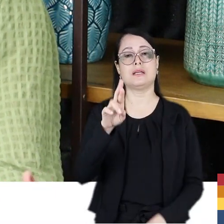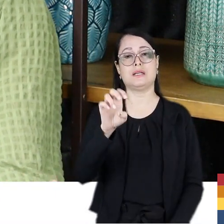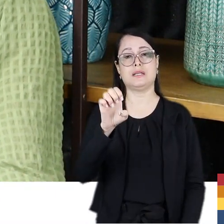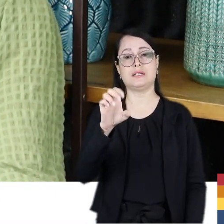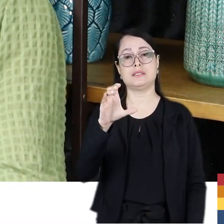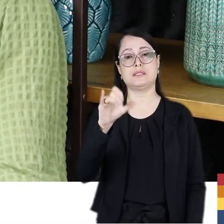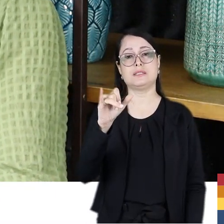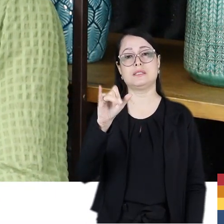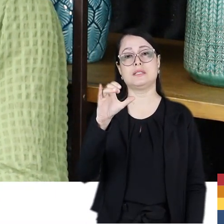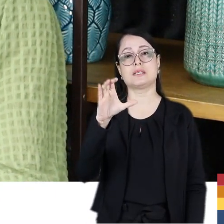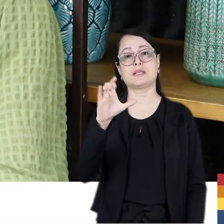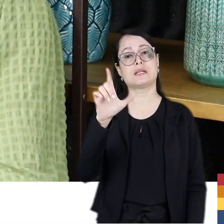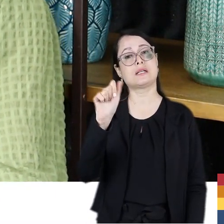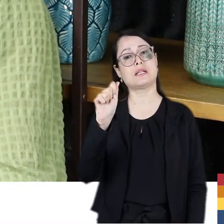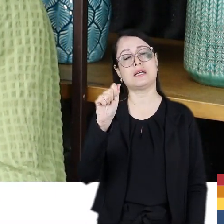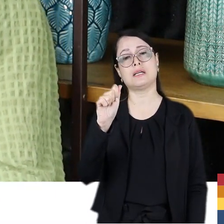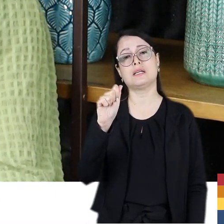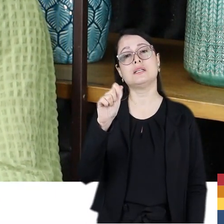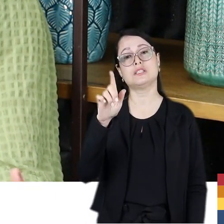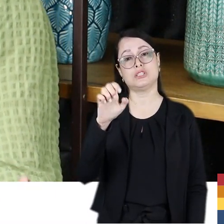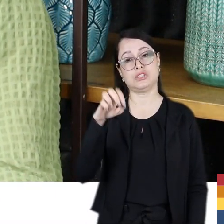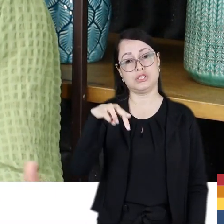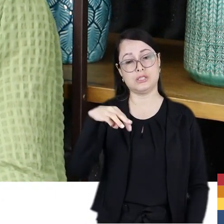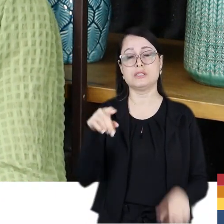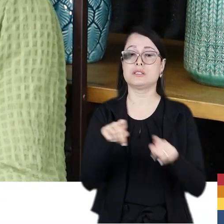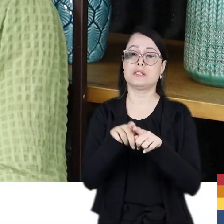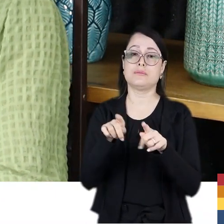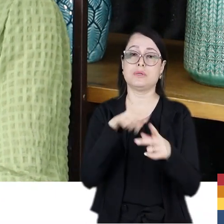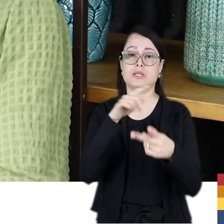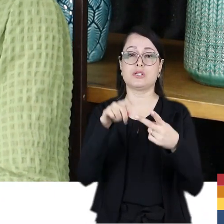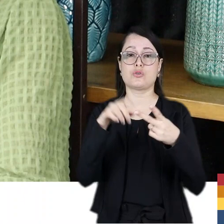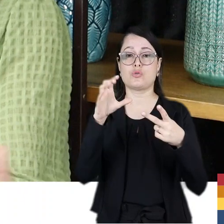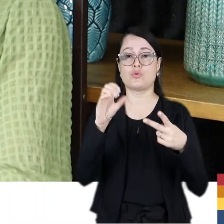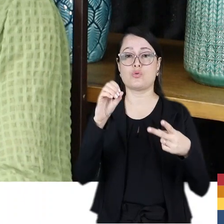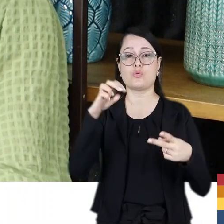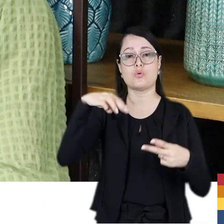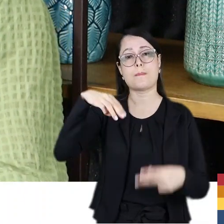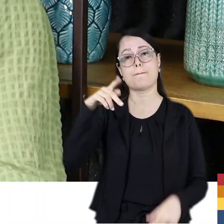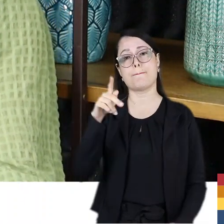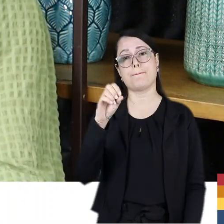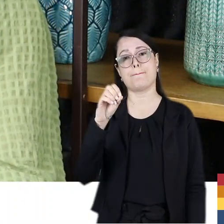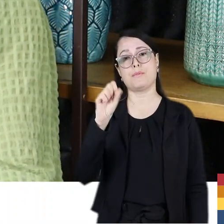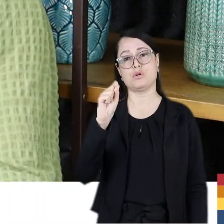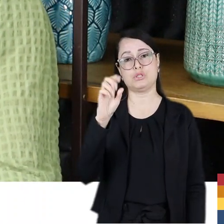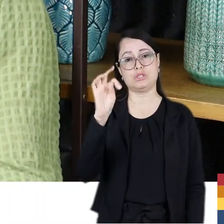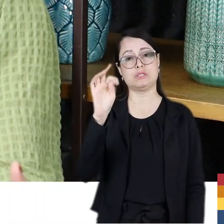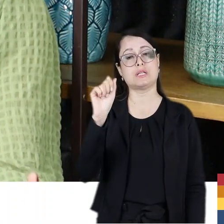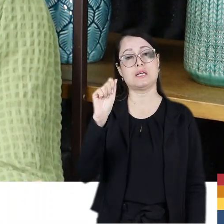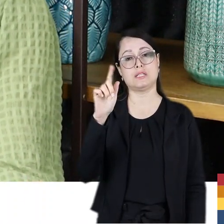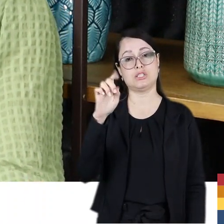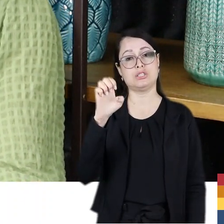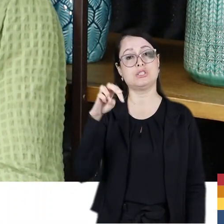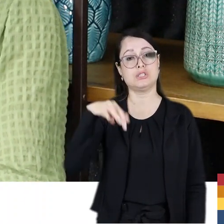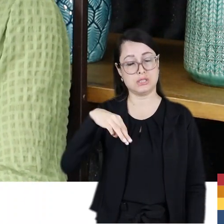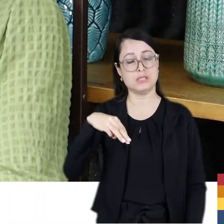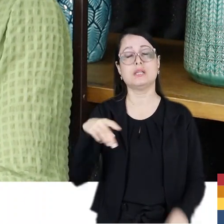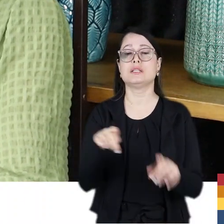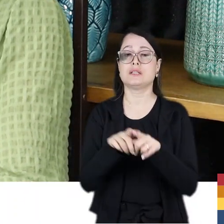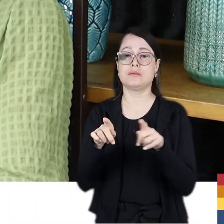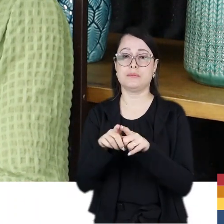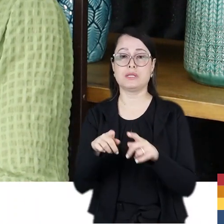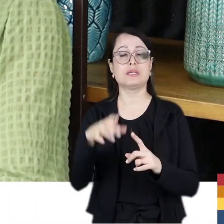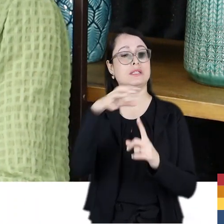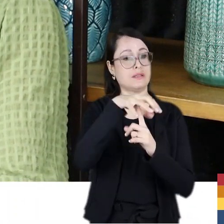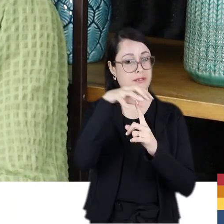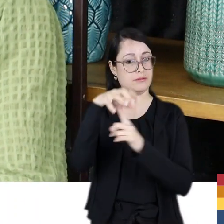Compostagem e tantas outras iniciativas, né? Que foram apontadas e sinalizadas para a gente muito recentemente na feira de ciência e